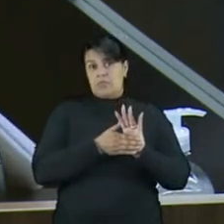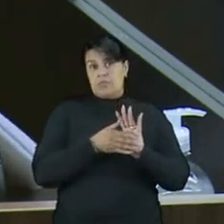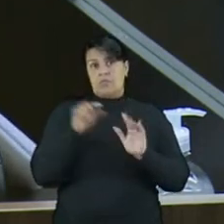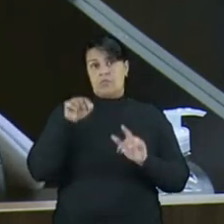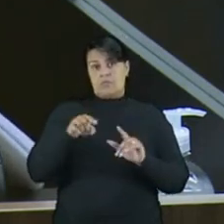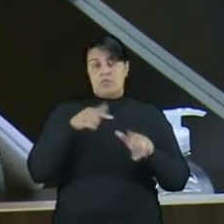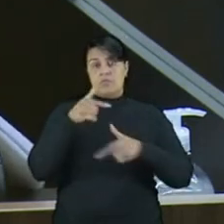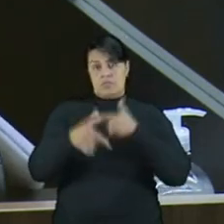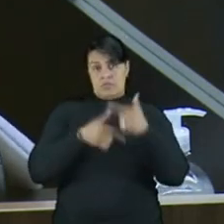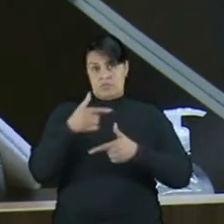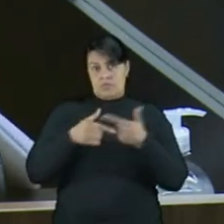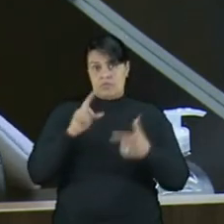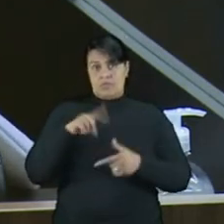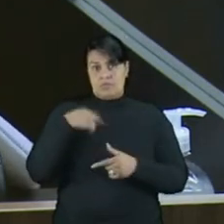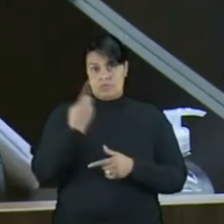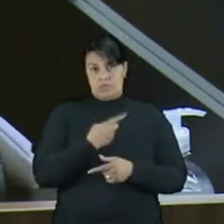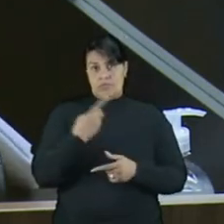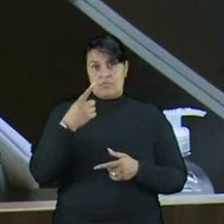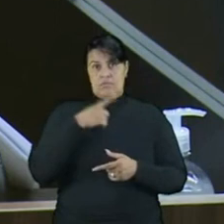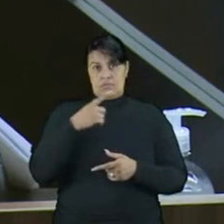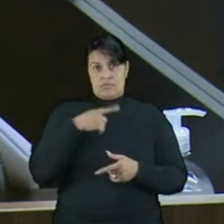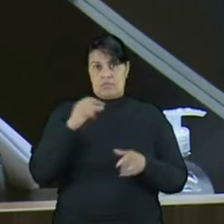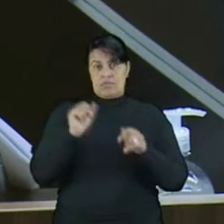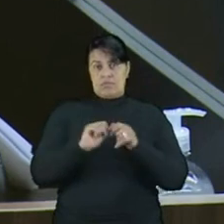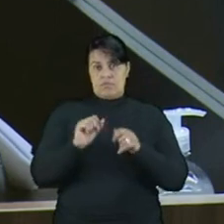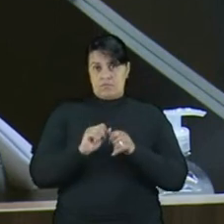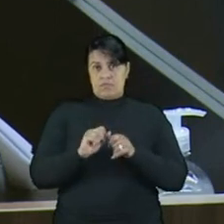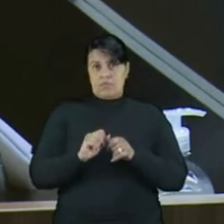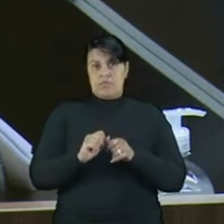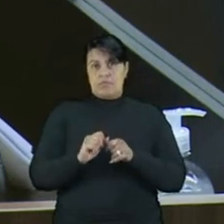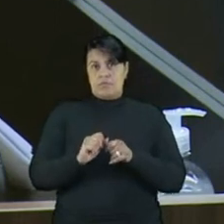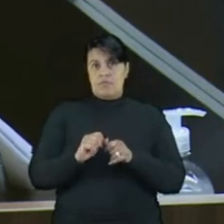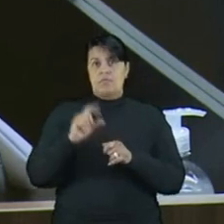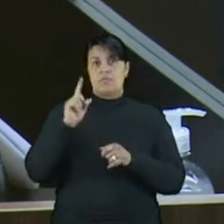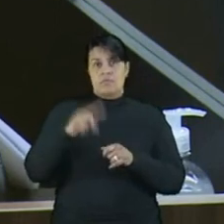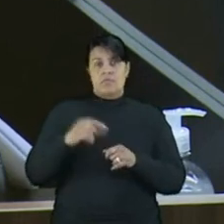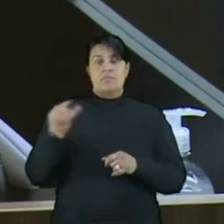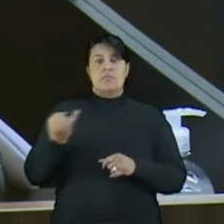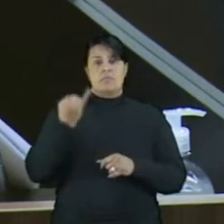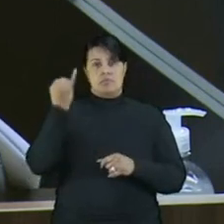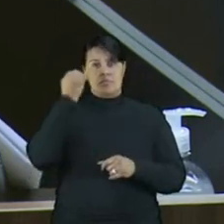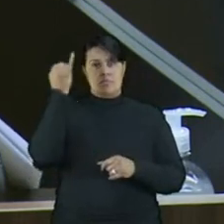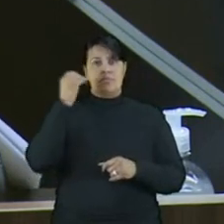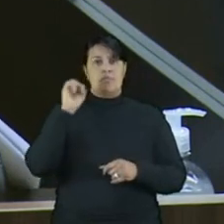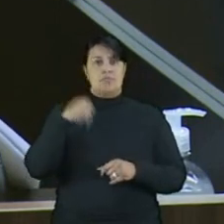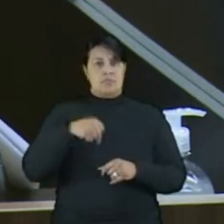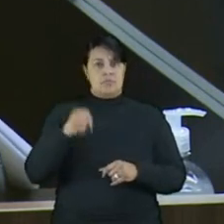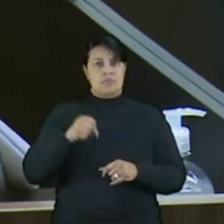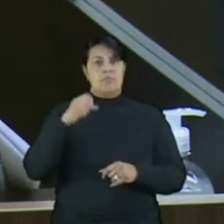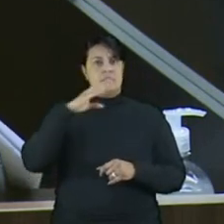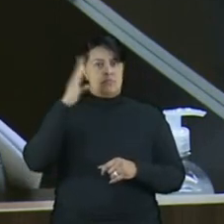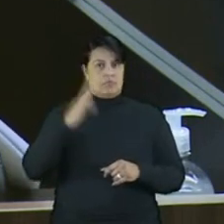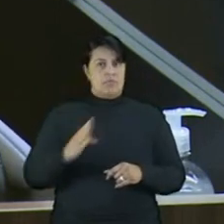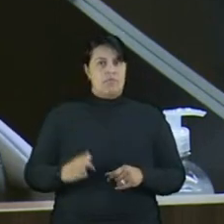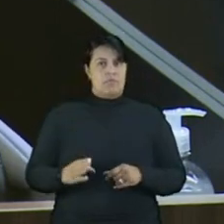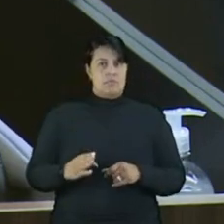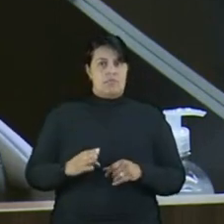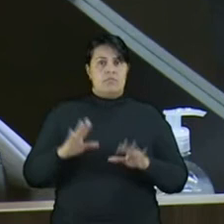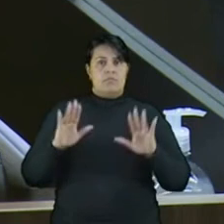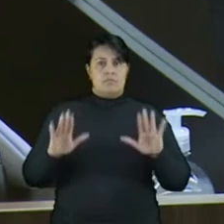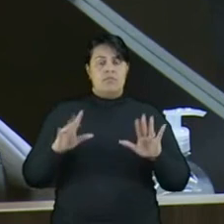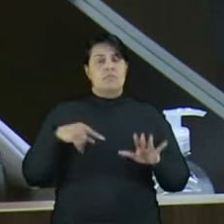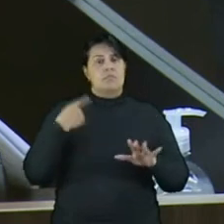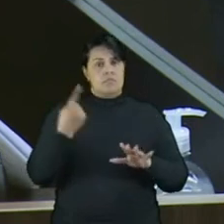nós estamos fazendo, essa auditoria, é de grande importância para o Brasil. Nós estamos, de